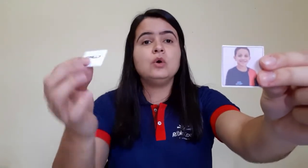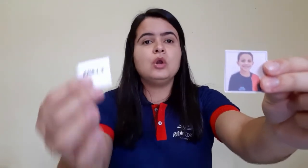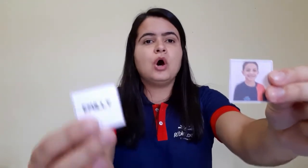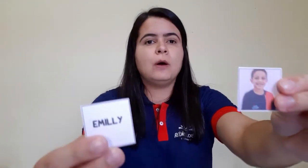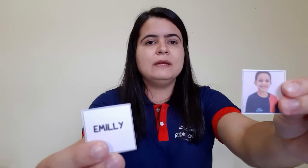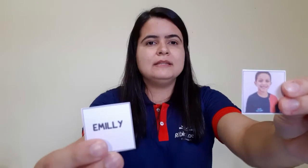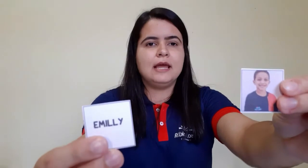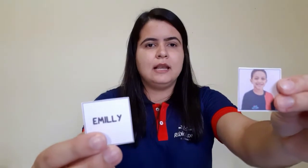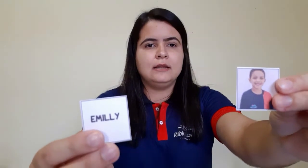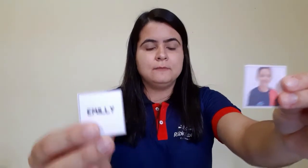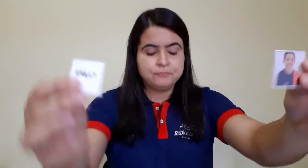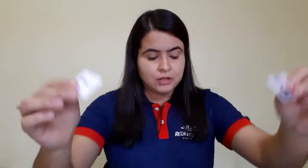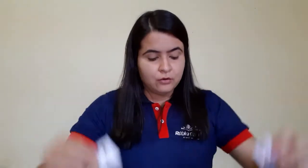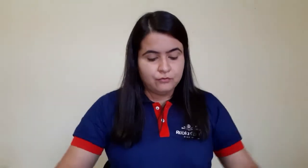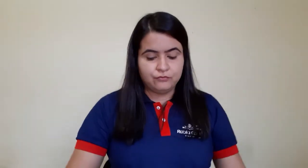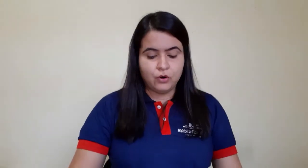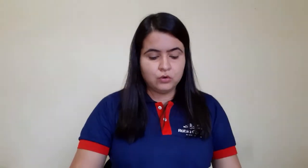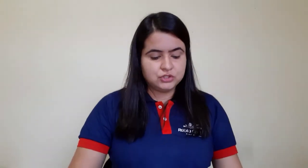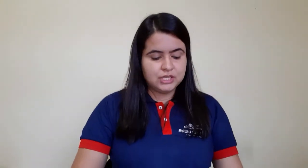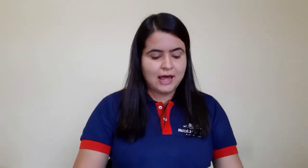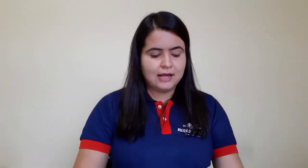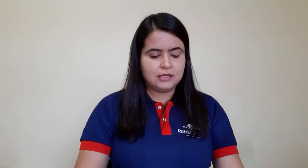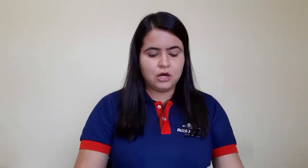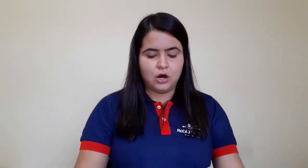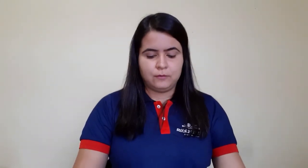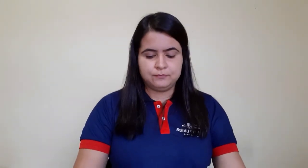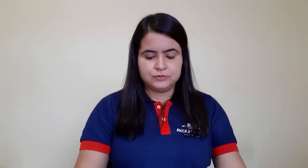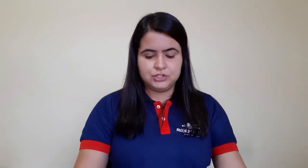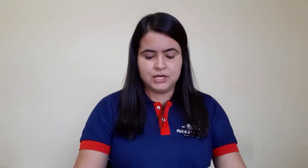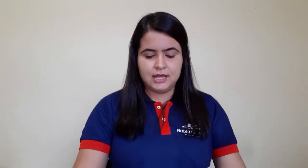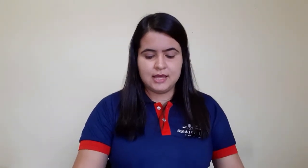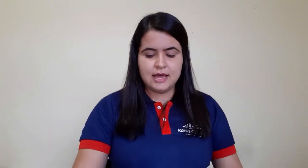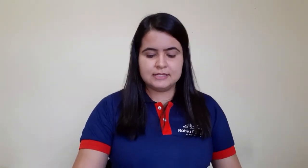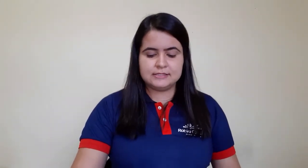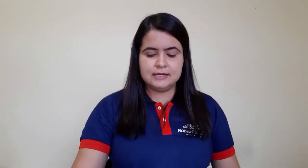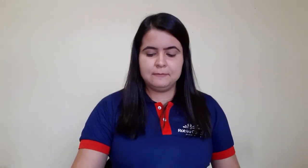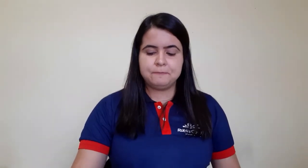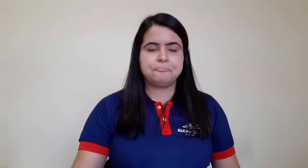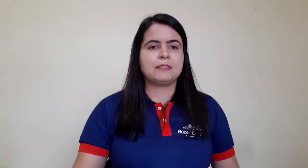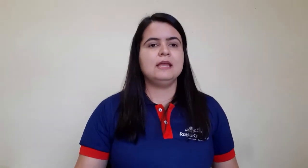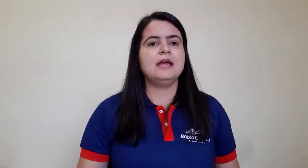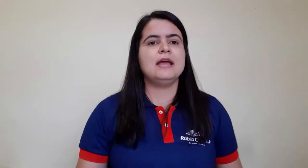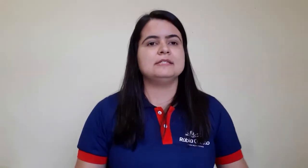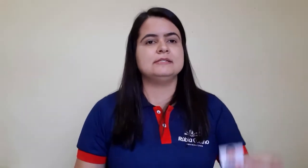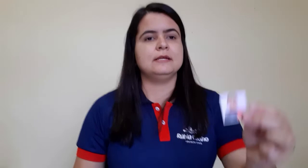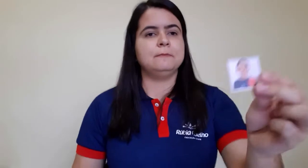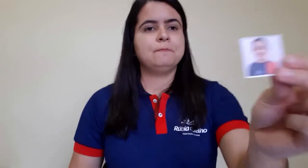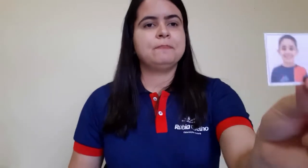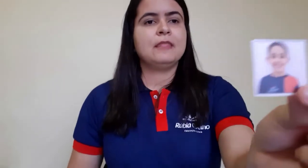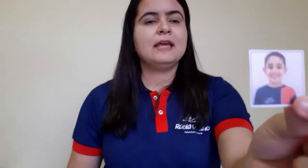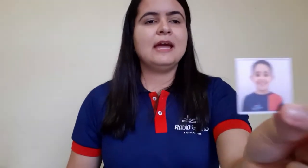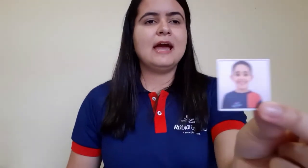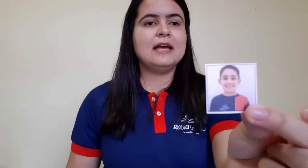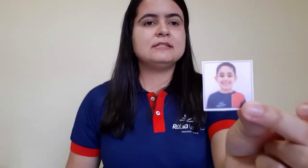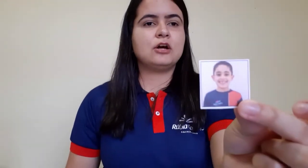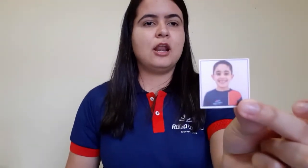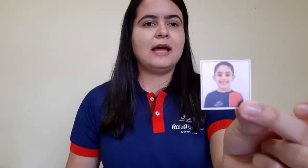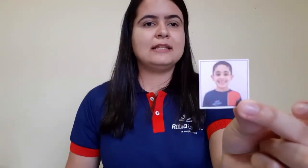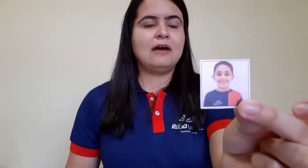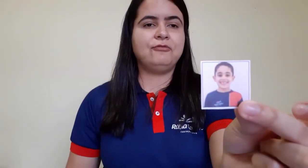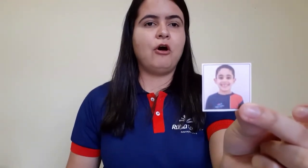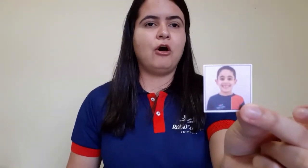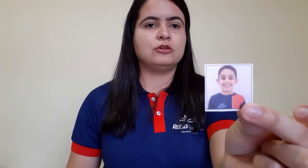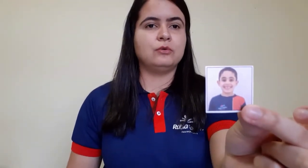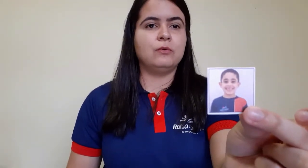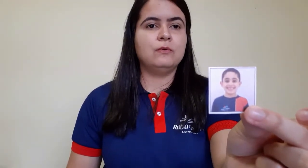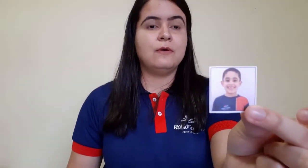e o nome dele. Vou tirar aqui, ó. Tirei esse e esse. Quem é esse colega